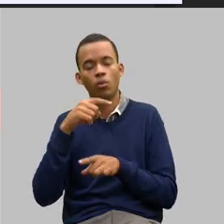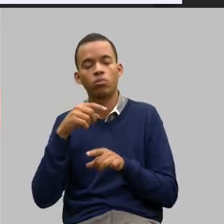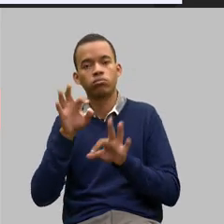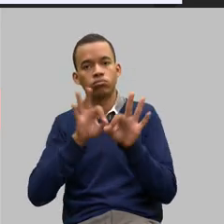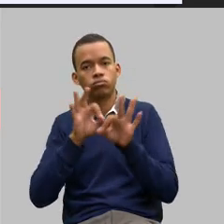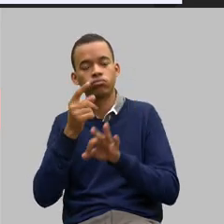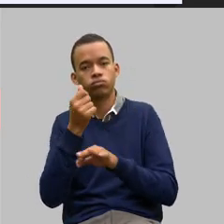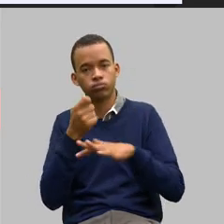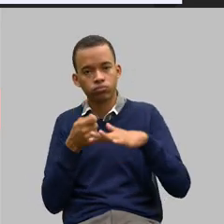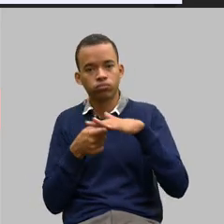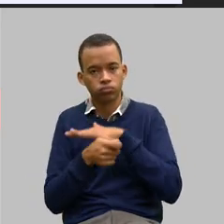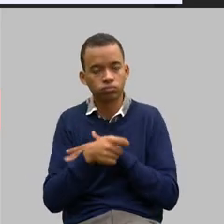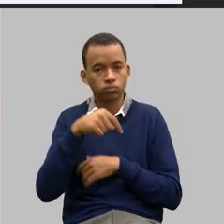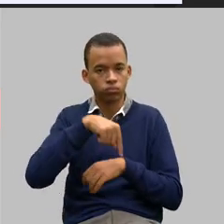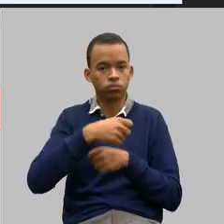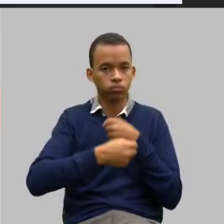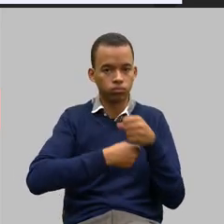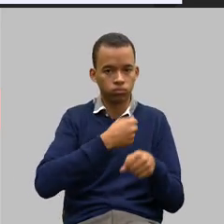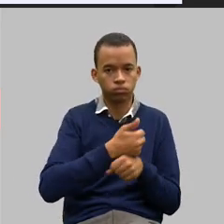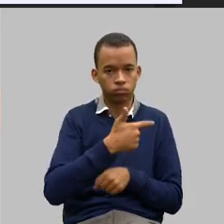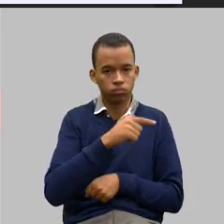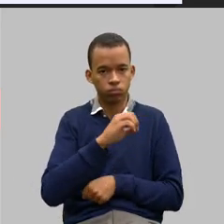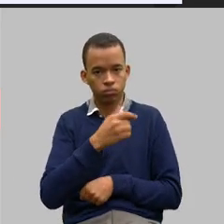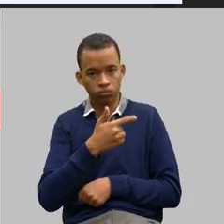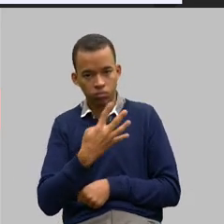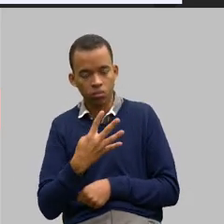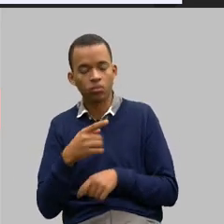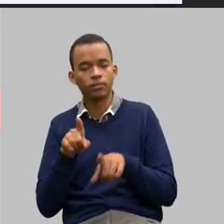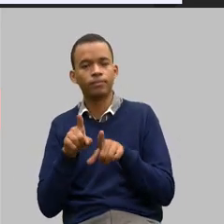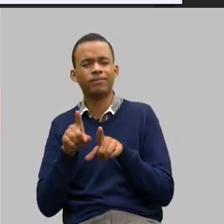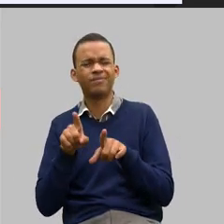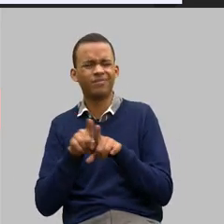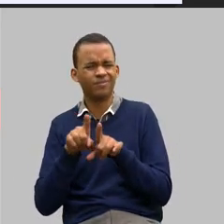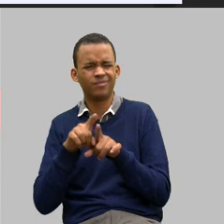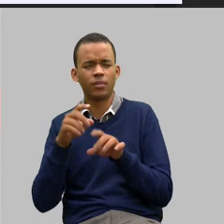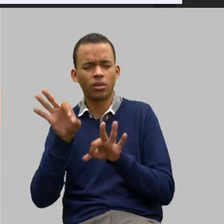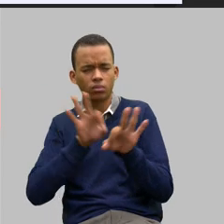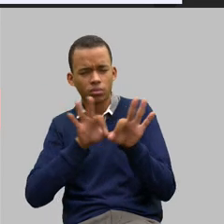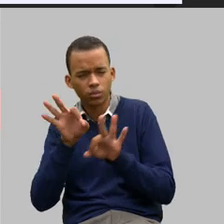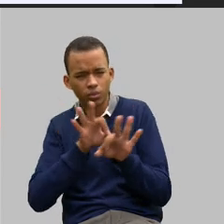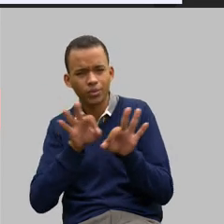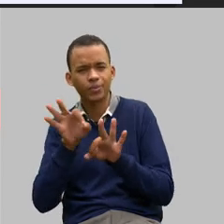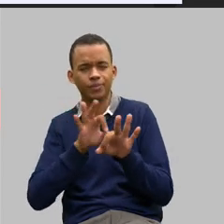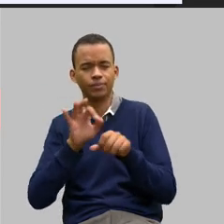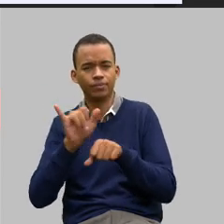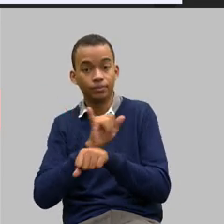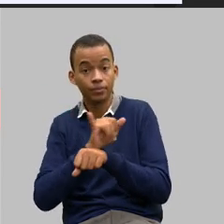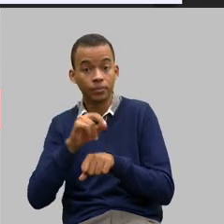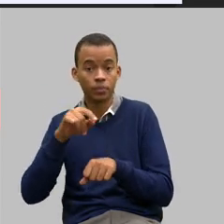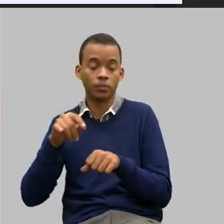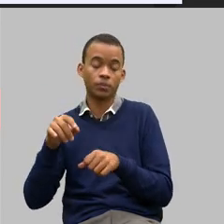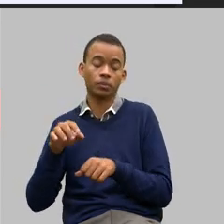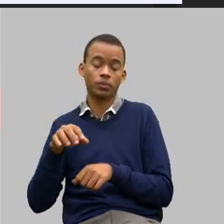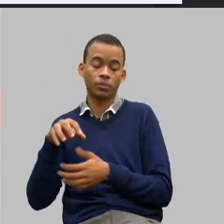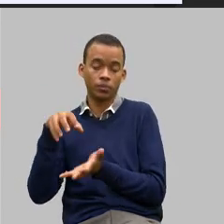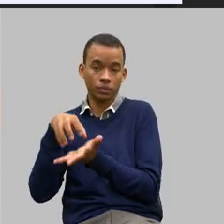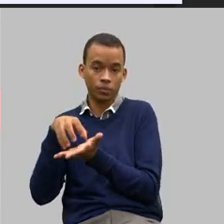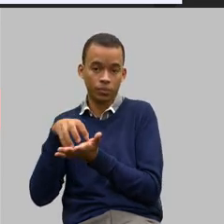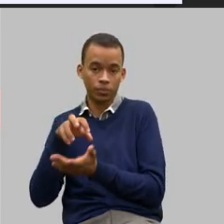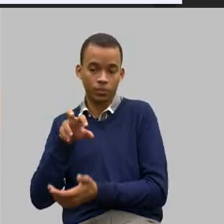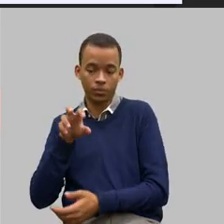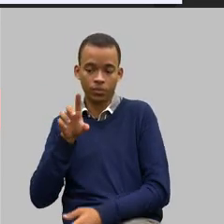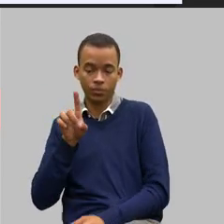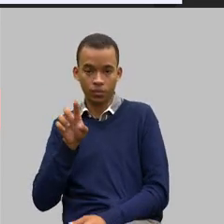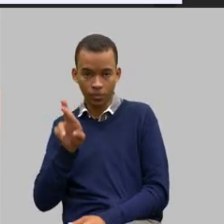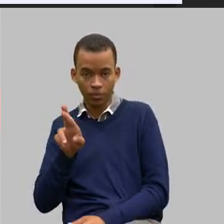ano né E o nosso planejamento e tem um esforço muito grande planejamento aqui do Dr E aí é fundamental até né a a